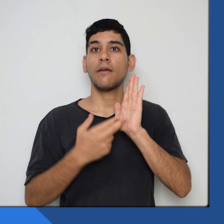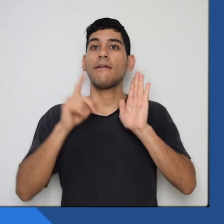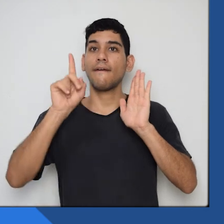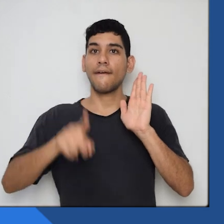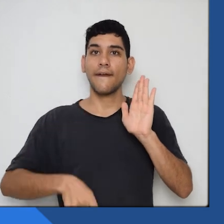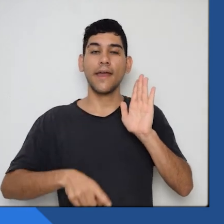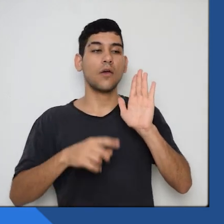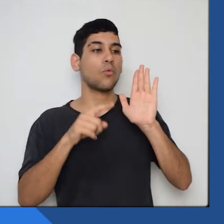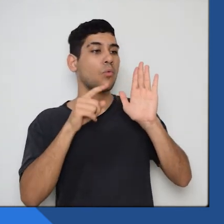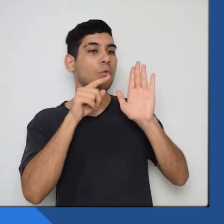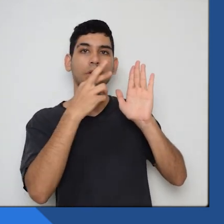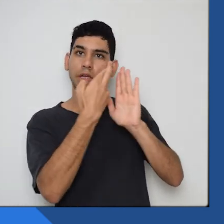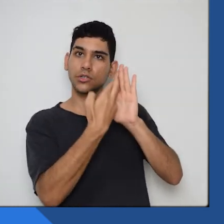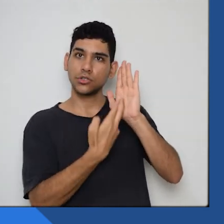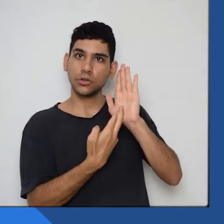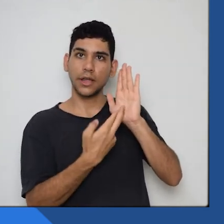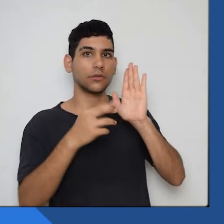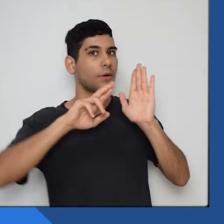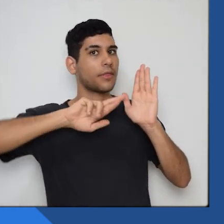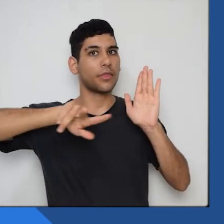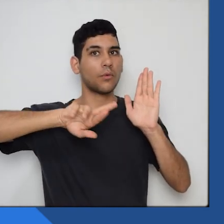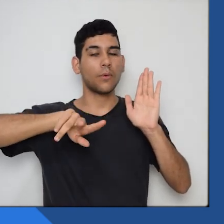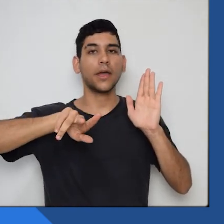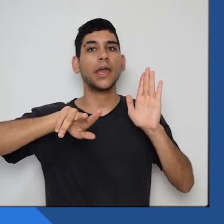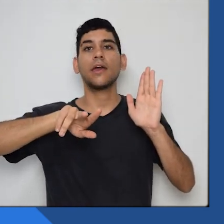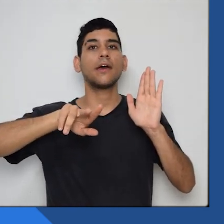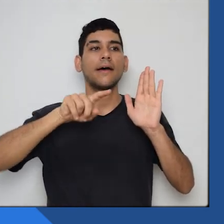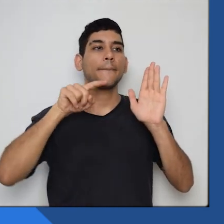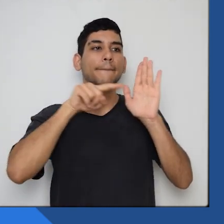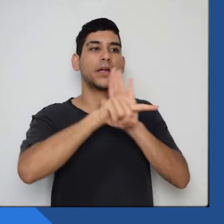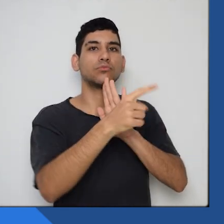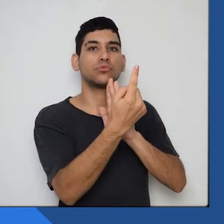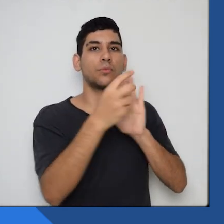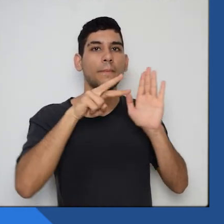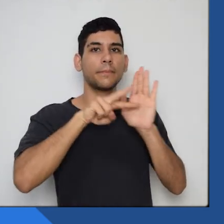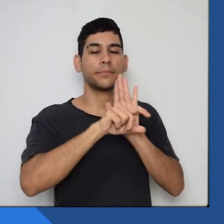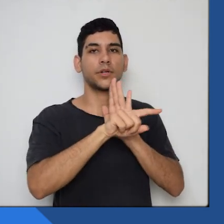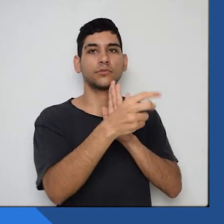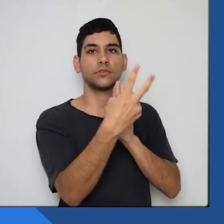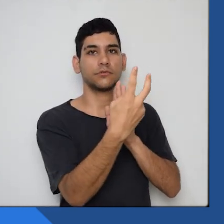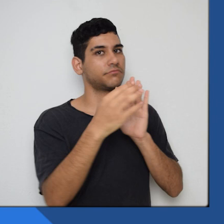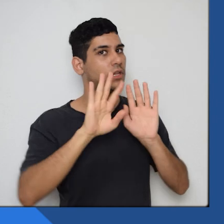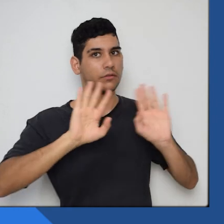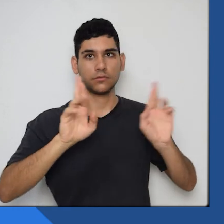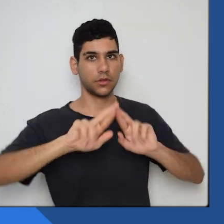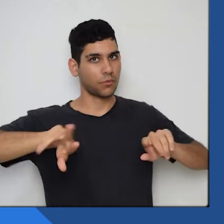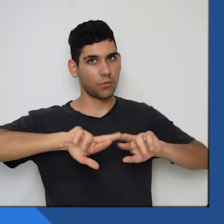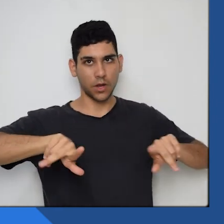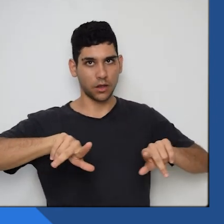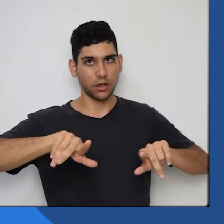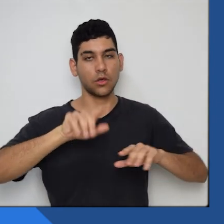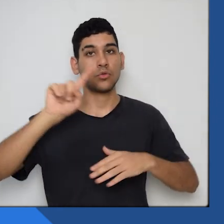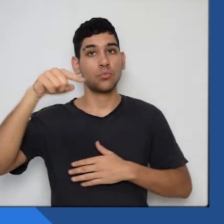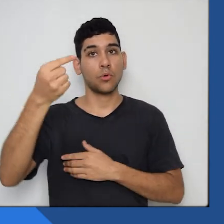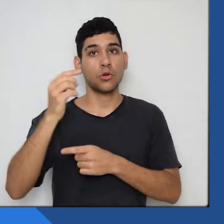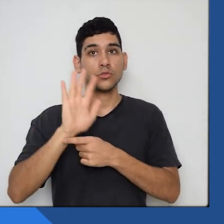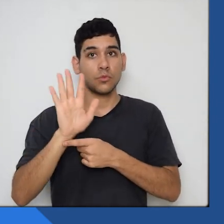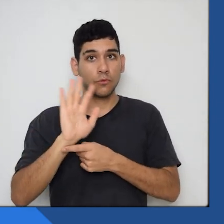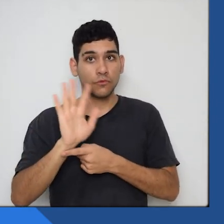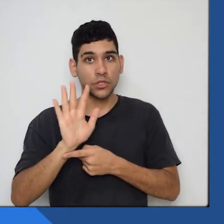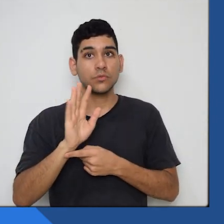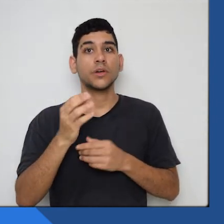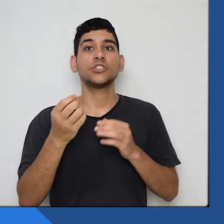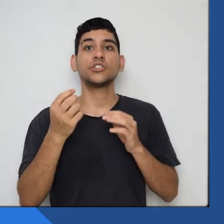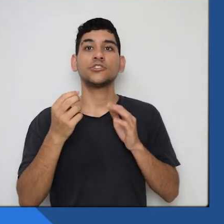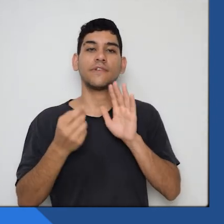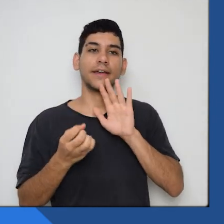o questionário, que é o container questionário. Ainda não tratamos das questões, tá certo?